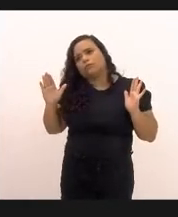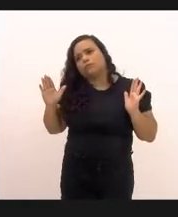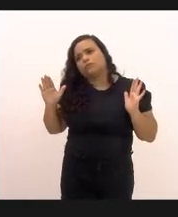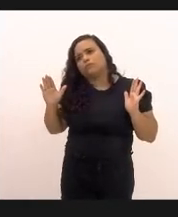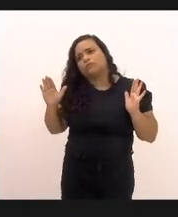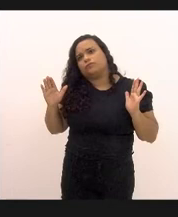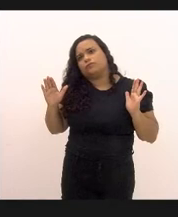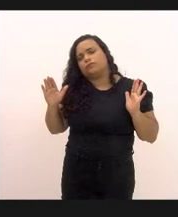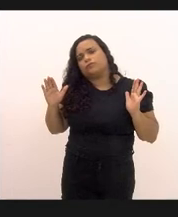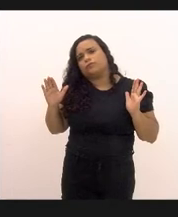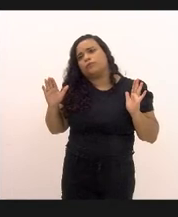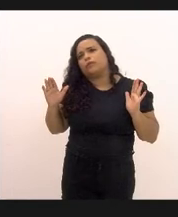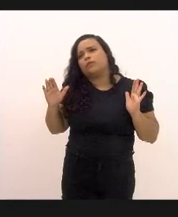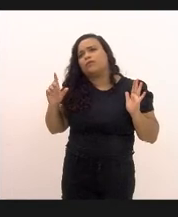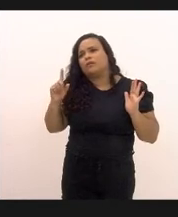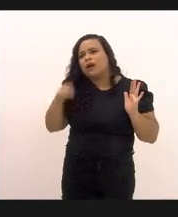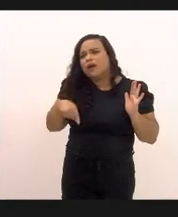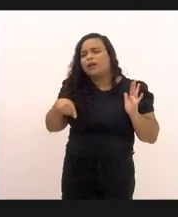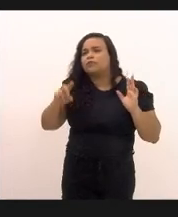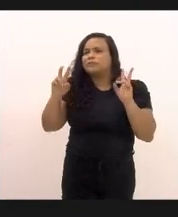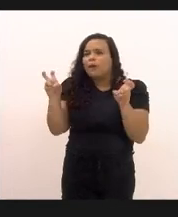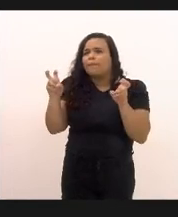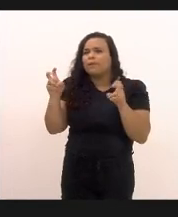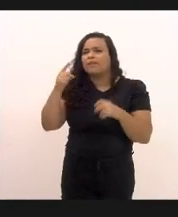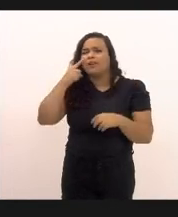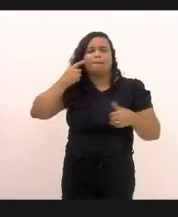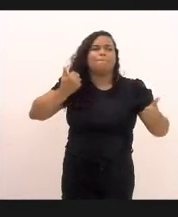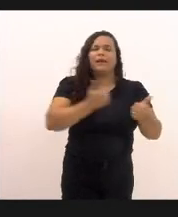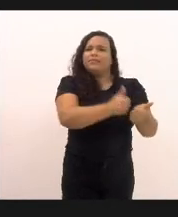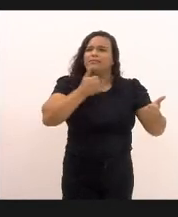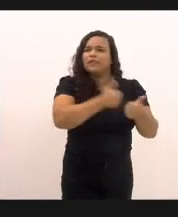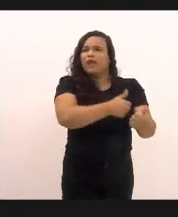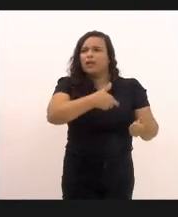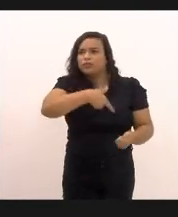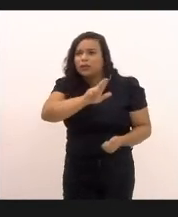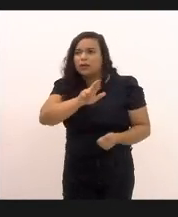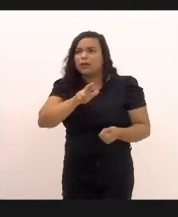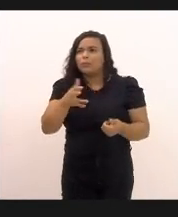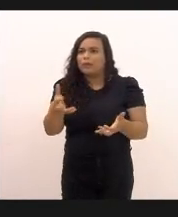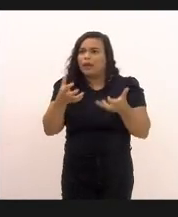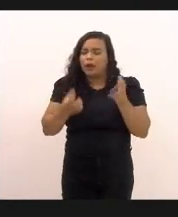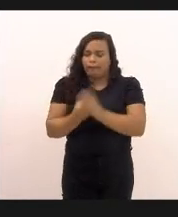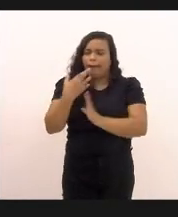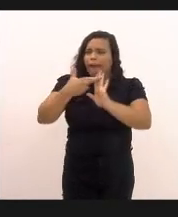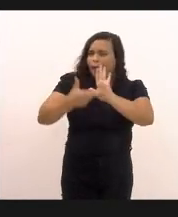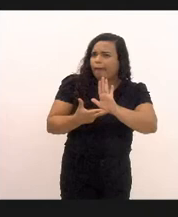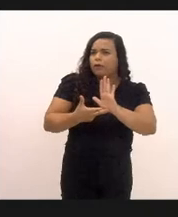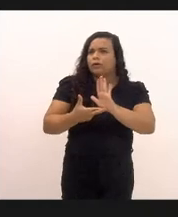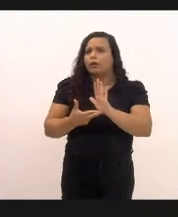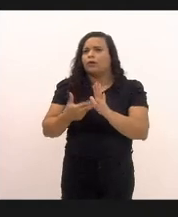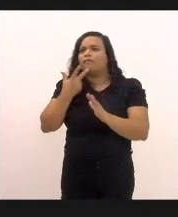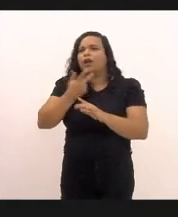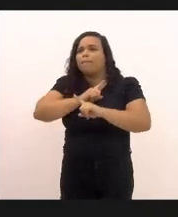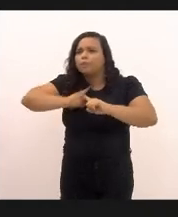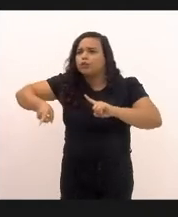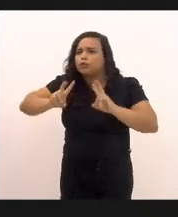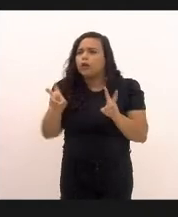a questão de tratar de perseguição religiosa, de querer regulamentar, de falar de